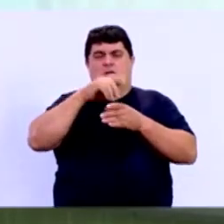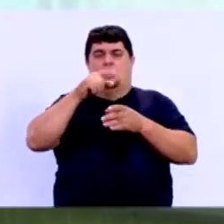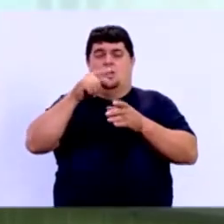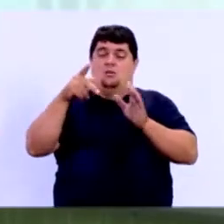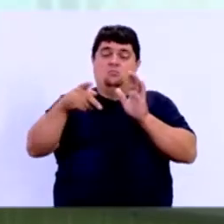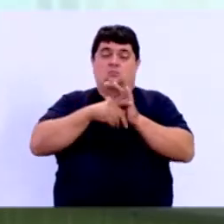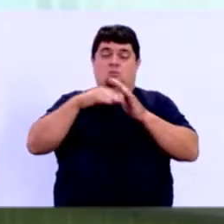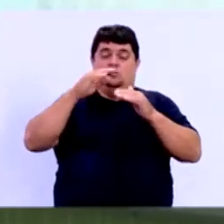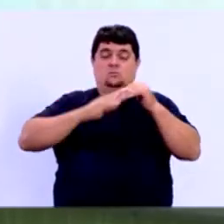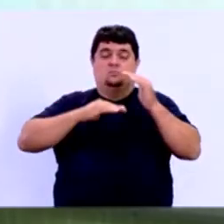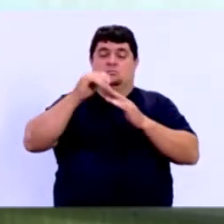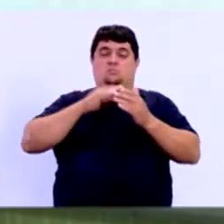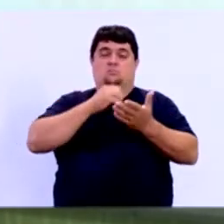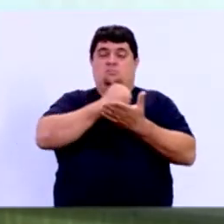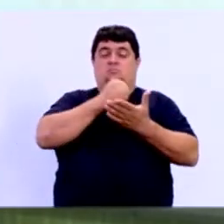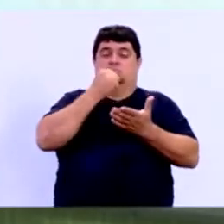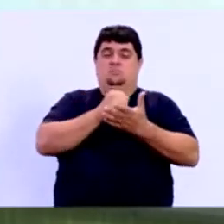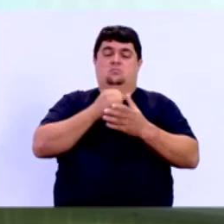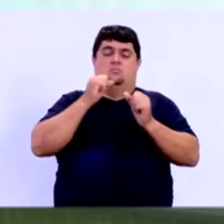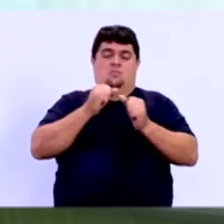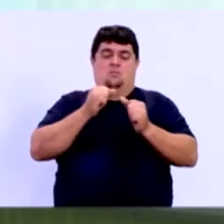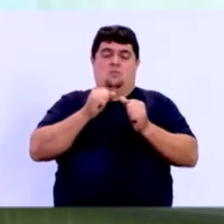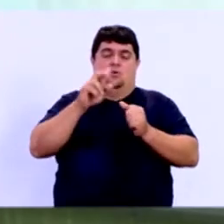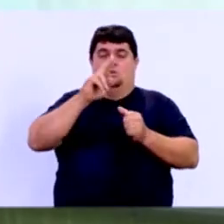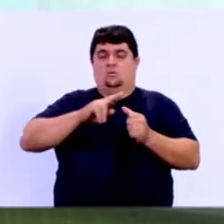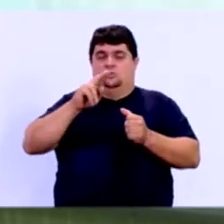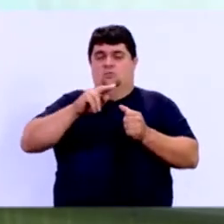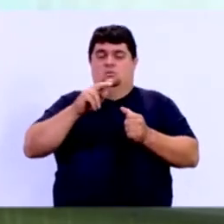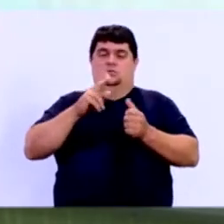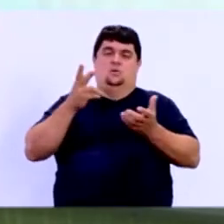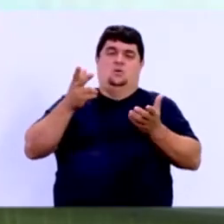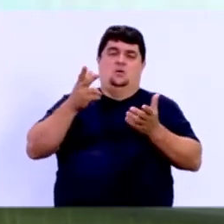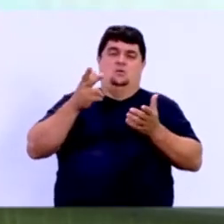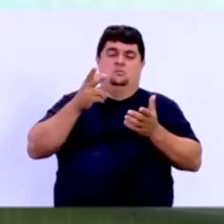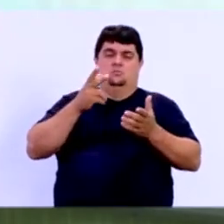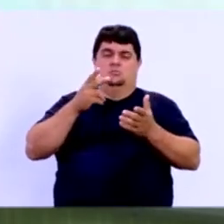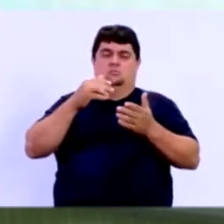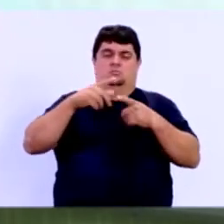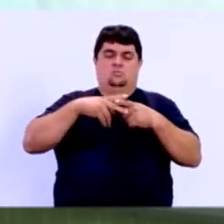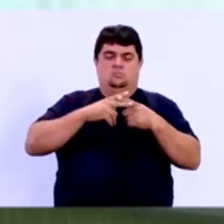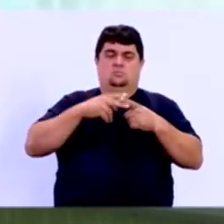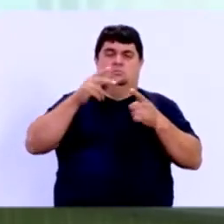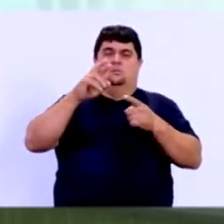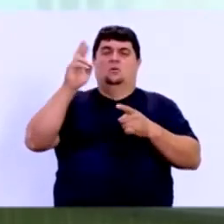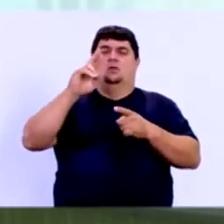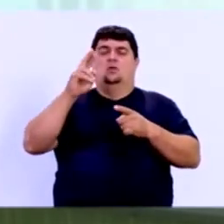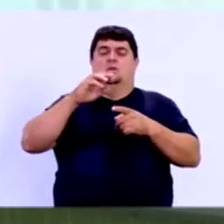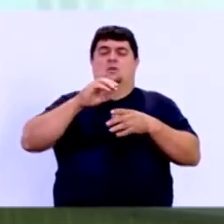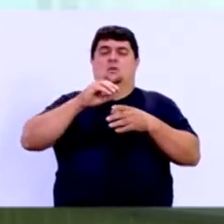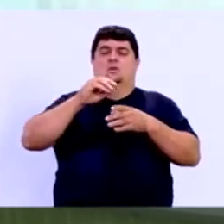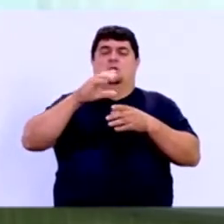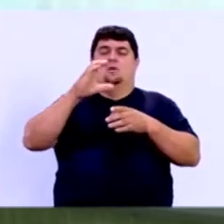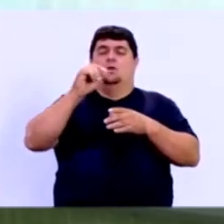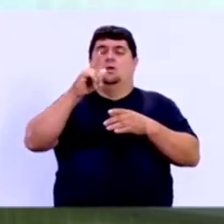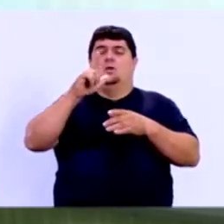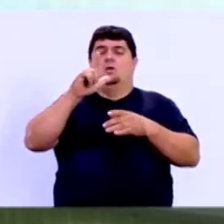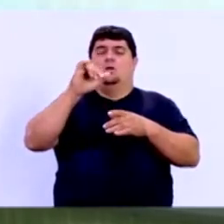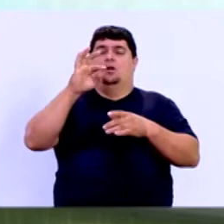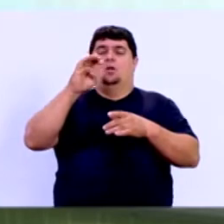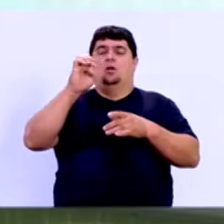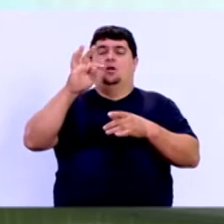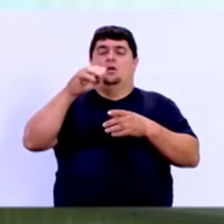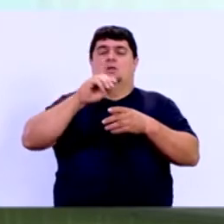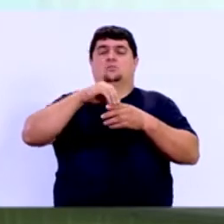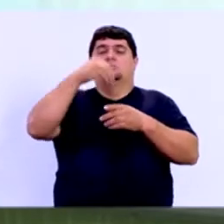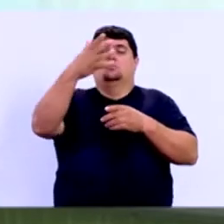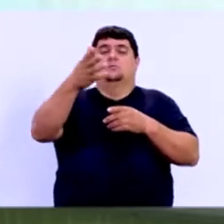própria organização, são os clientes que podem consumir o teu produto ou o teu serviço. E quem são os clientes externos, professor? São os clientes do